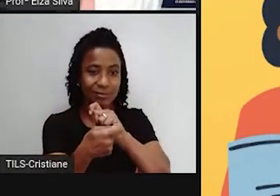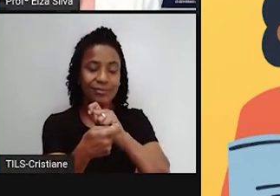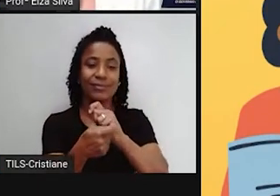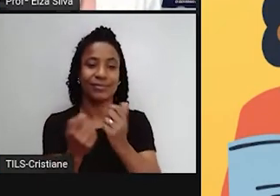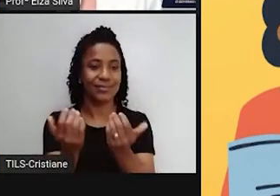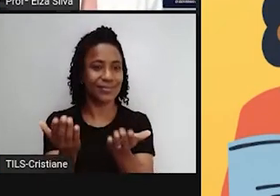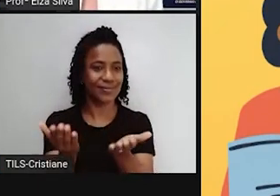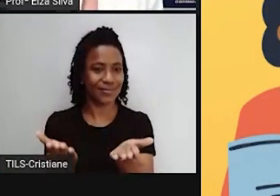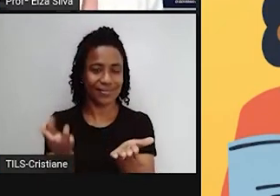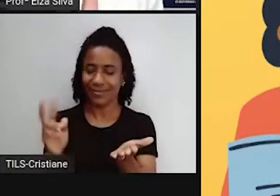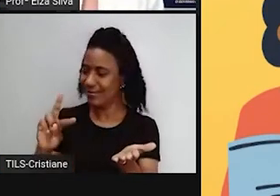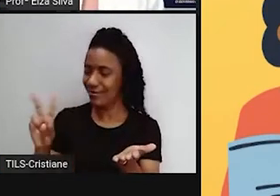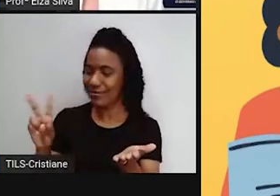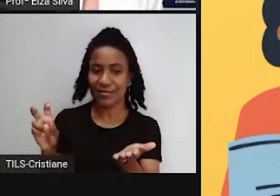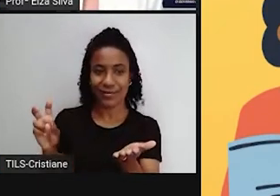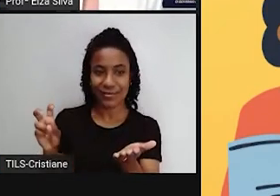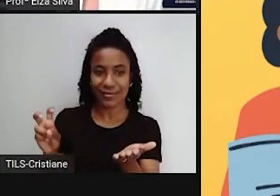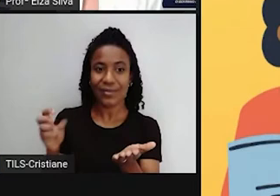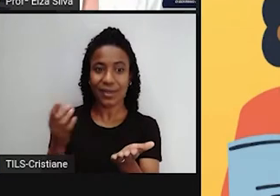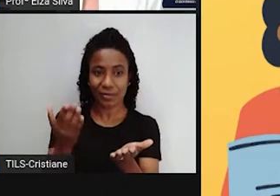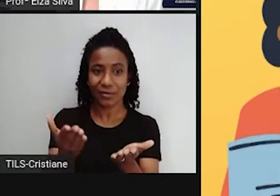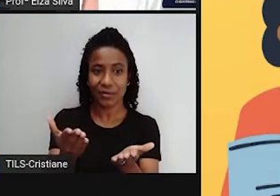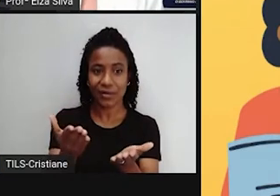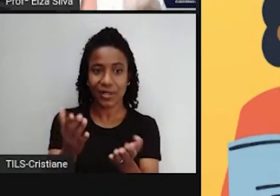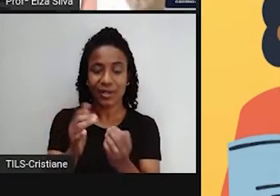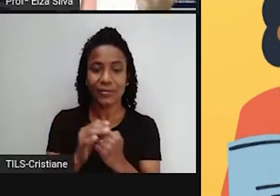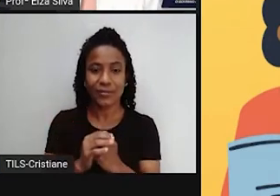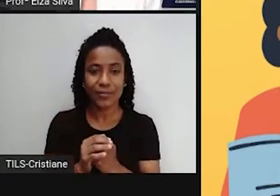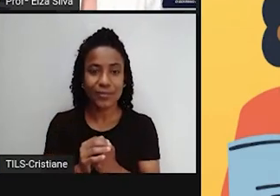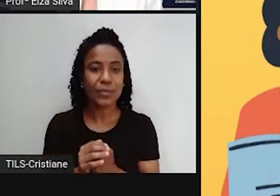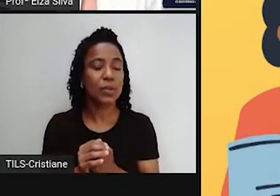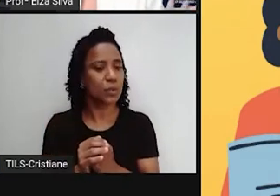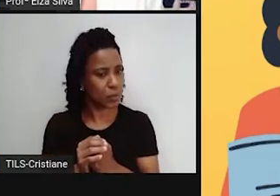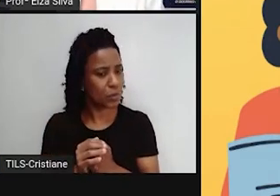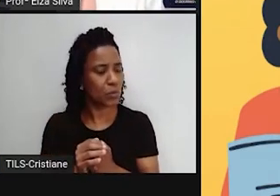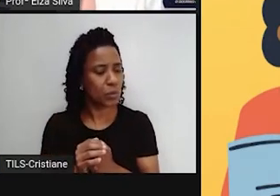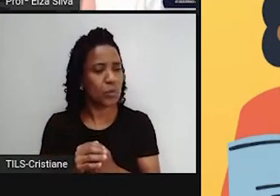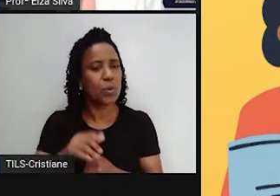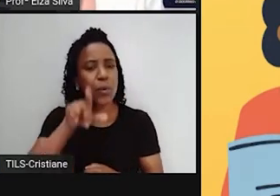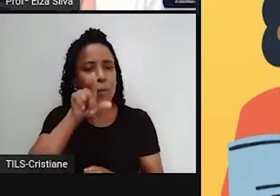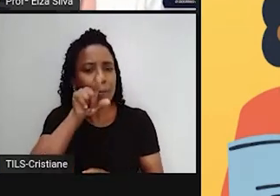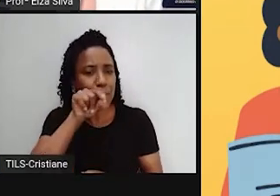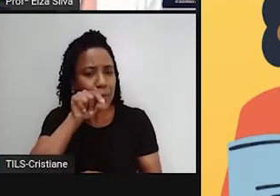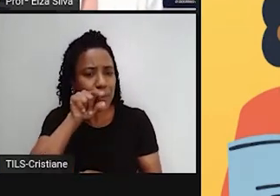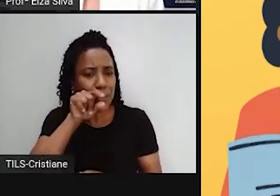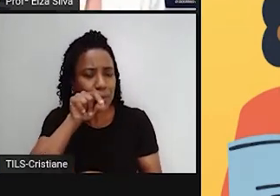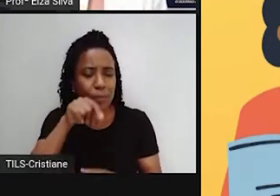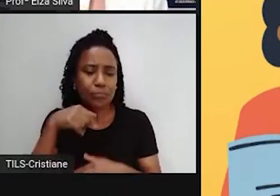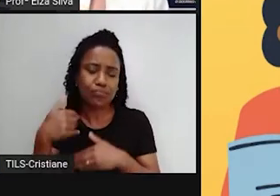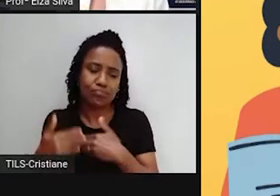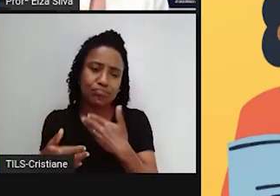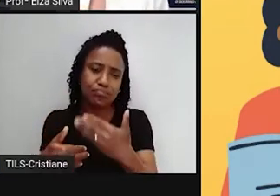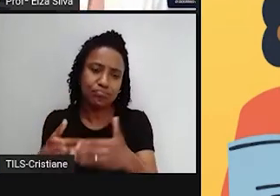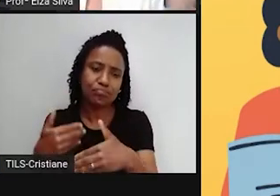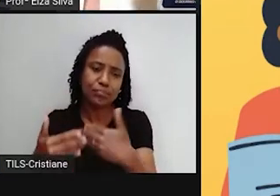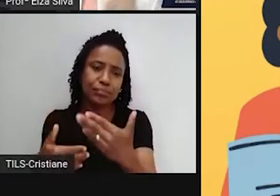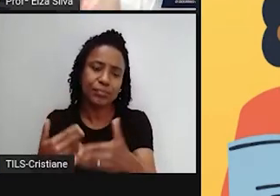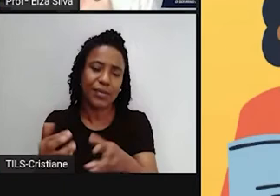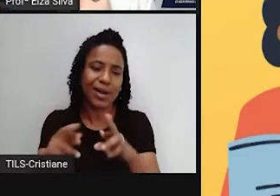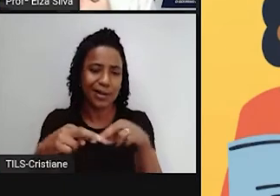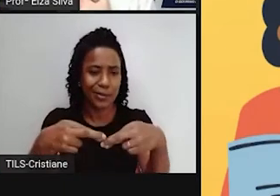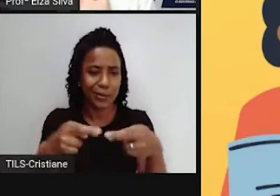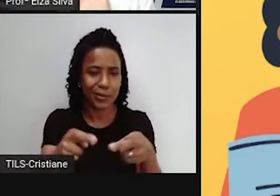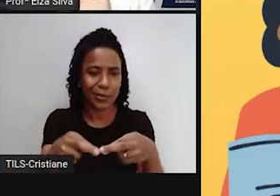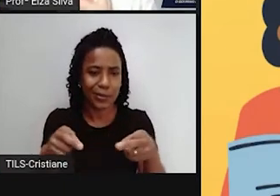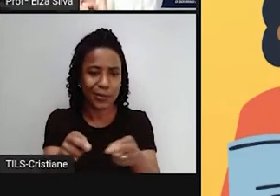bird builds its nest. Vejam que a tradução diz, aos poucos, o pássaro vai construindo o seu ninho. Mas aqui